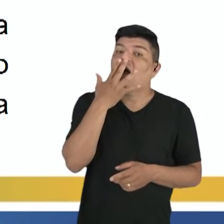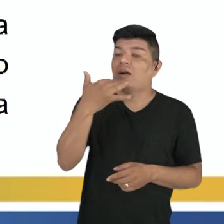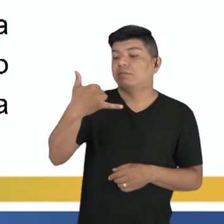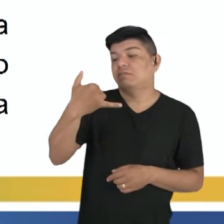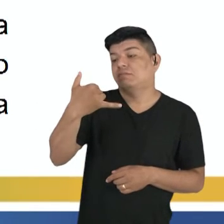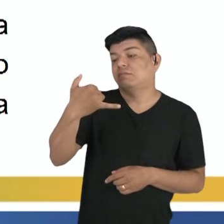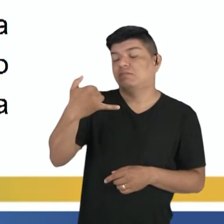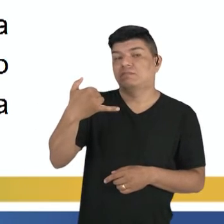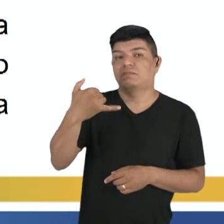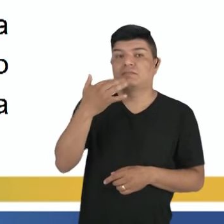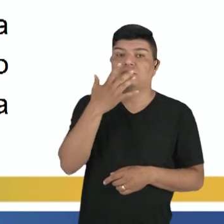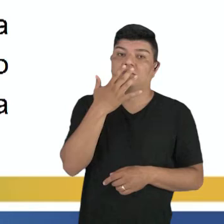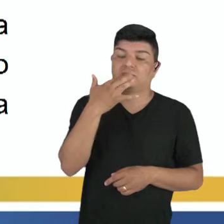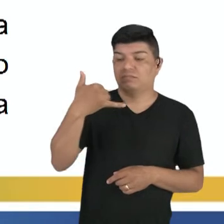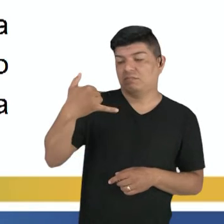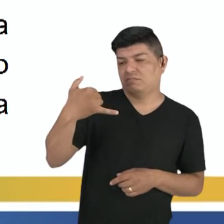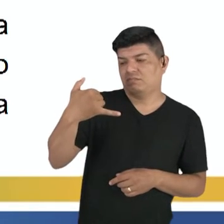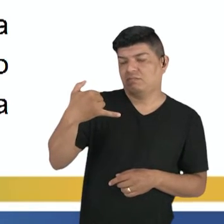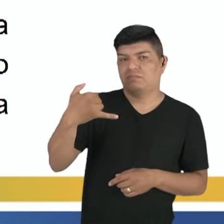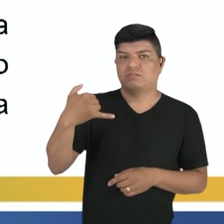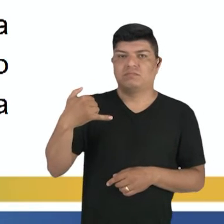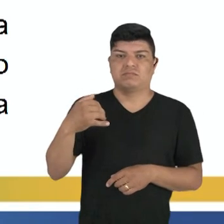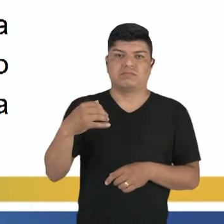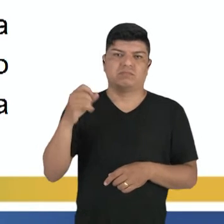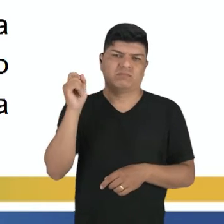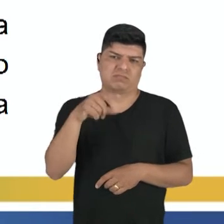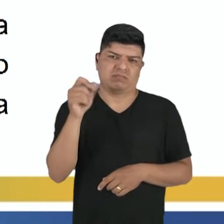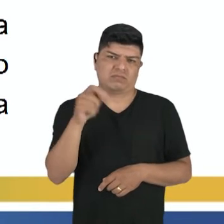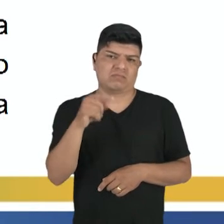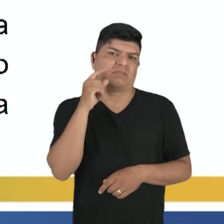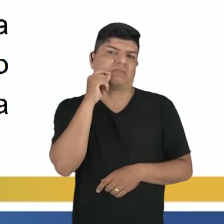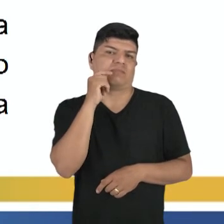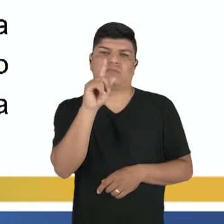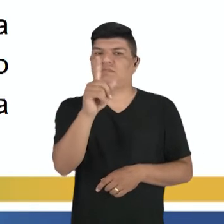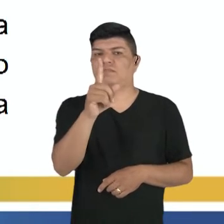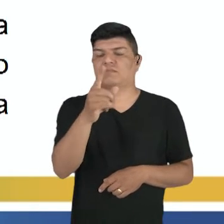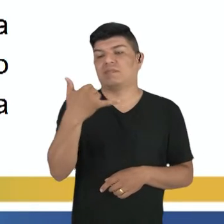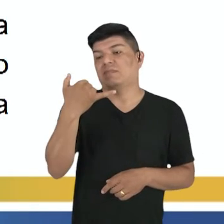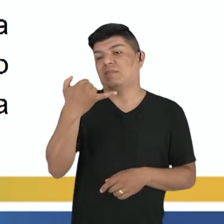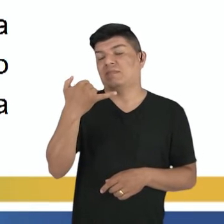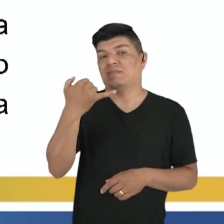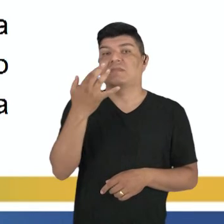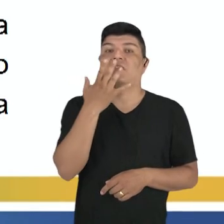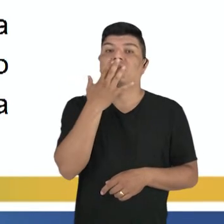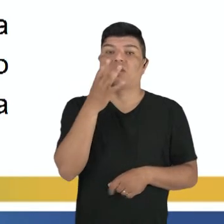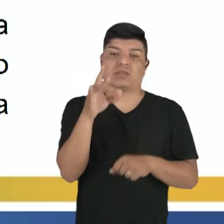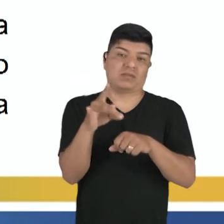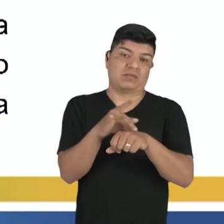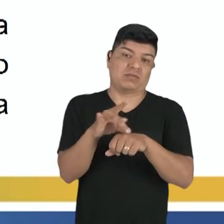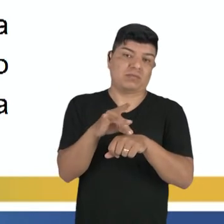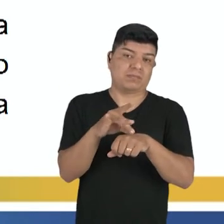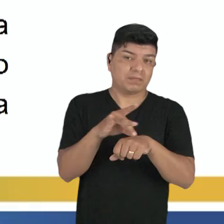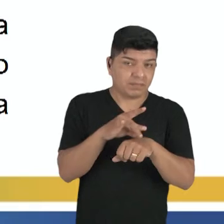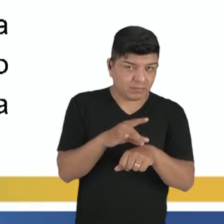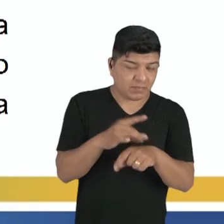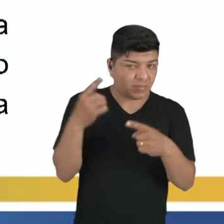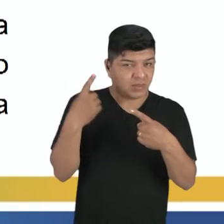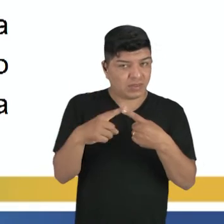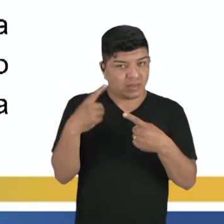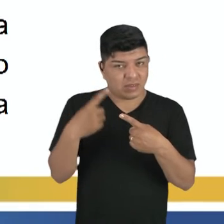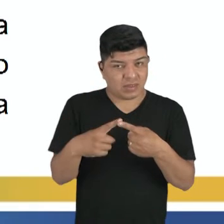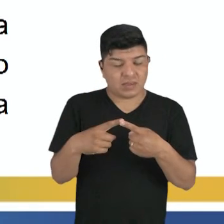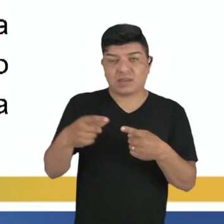seja visível. Não é azul, não é lápis, não, é caneta preta. Por quê?